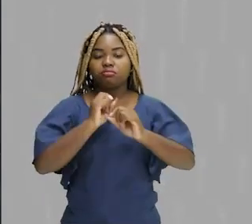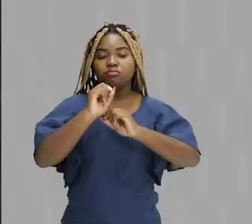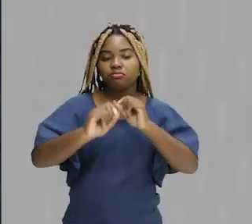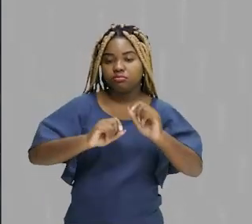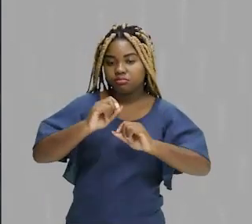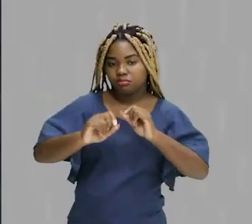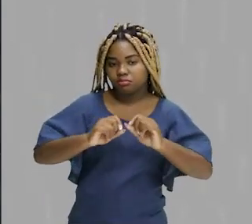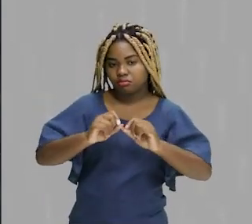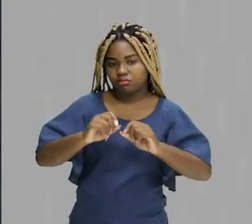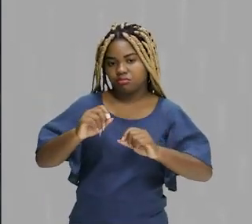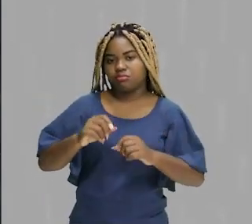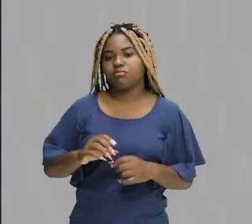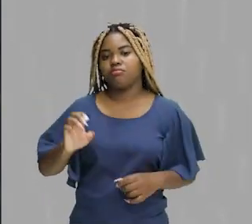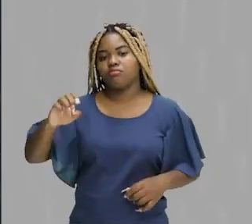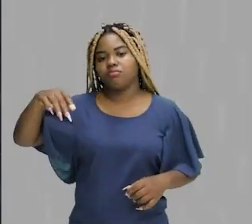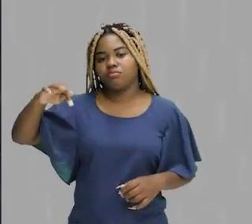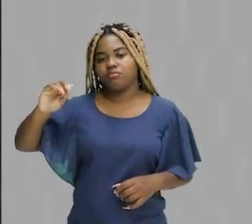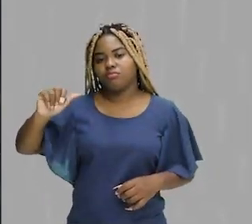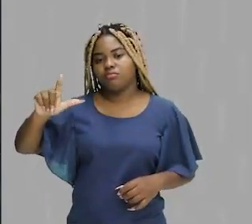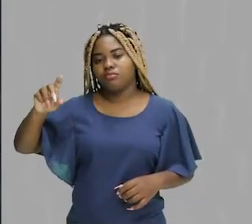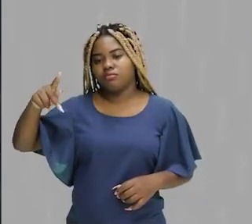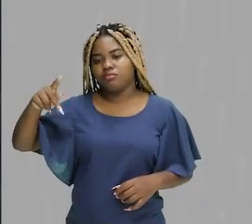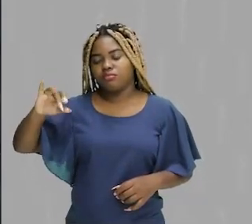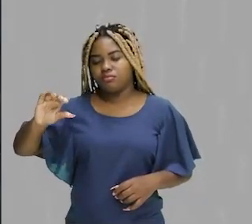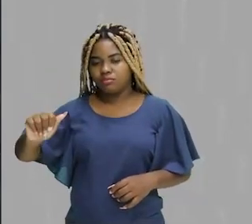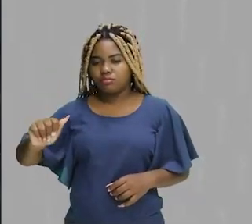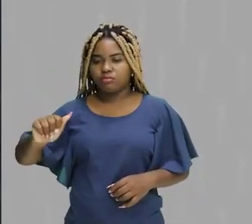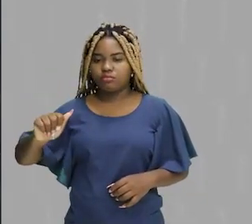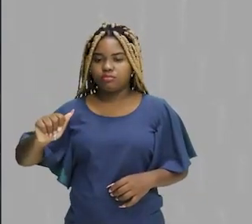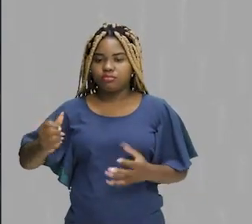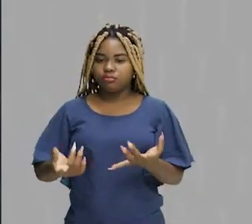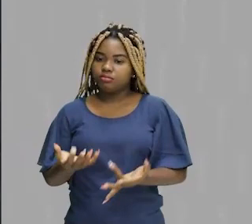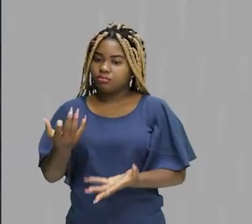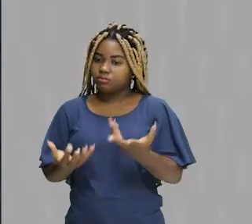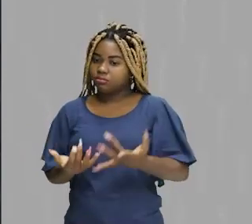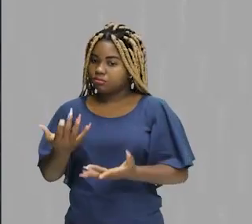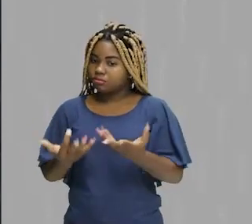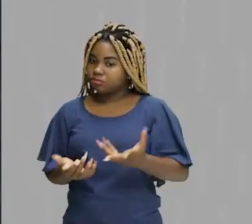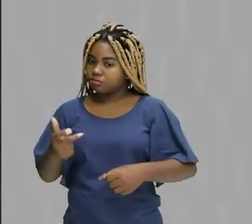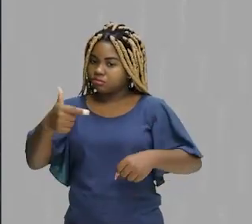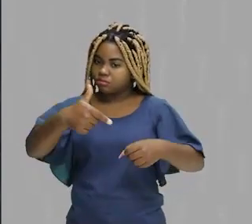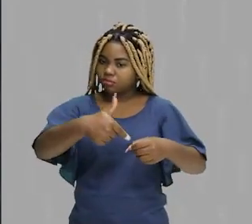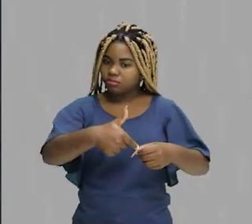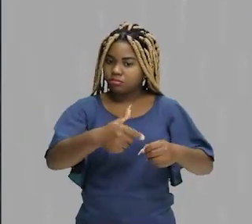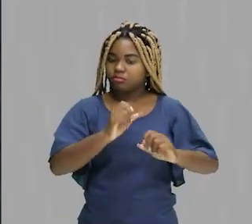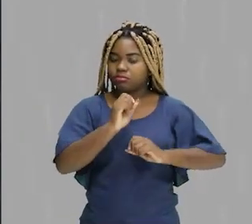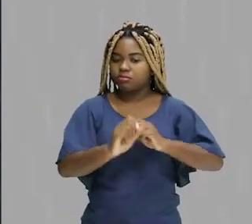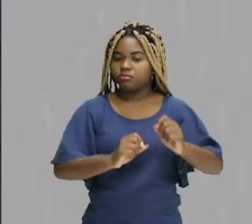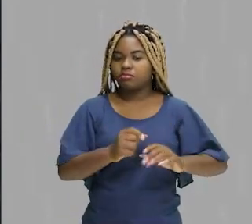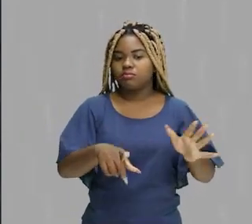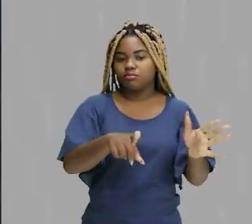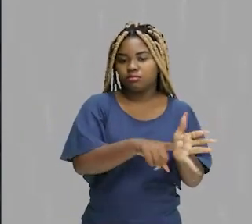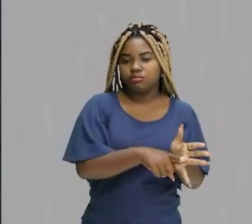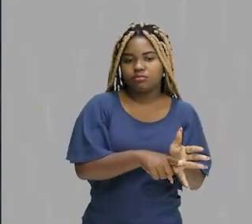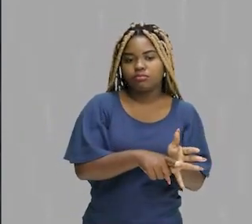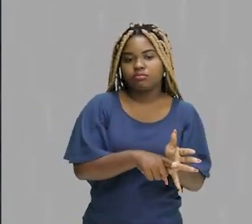a entalpia, a entalpia de combustão do etanol vale